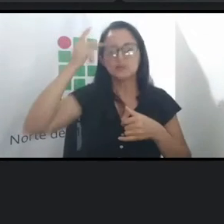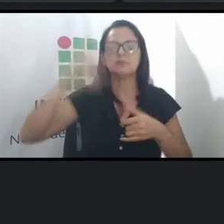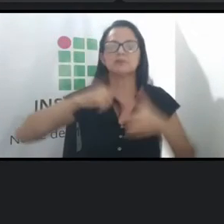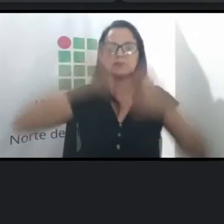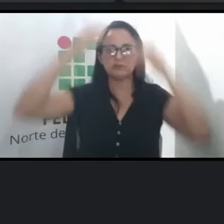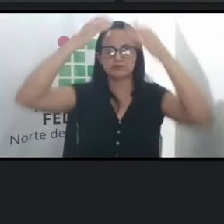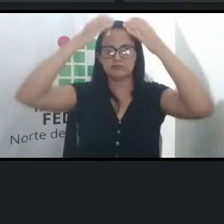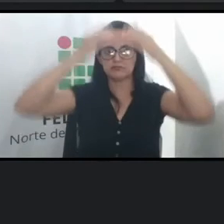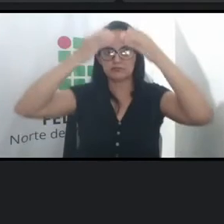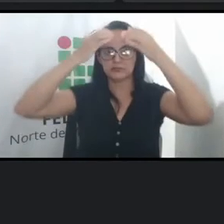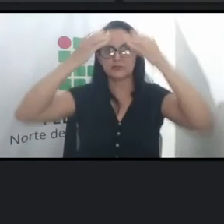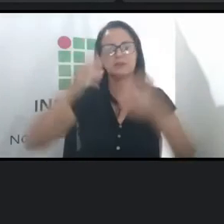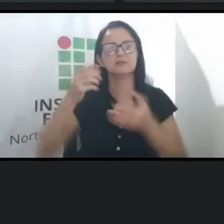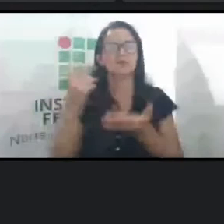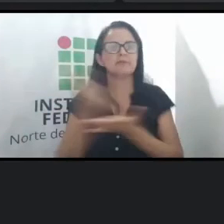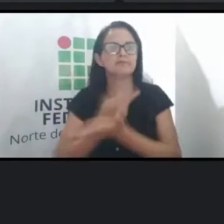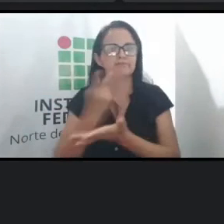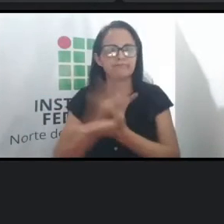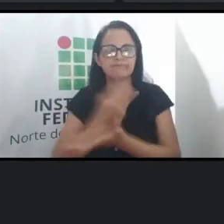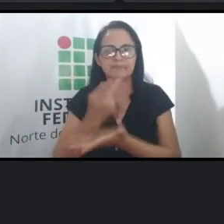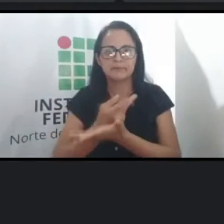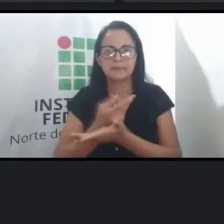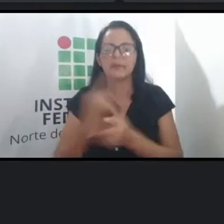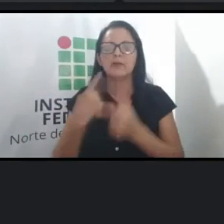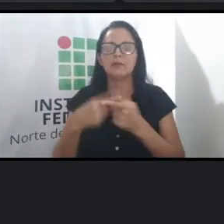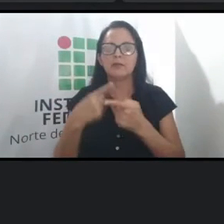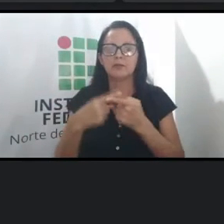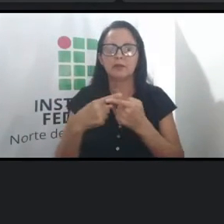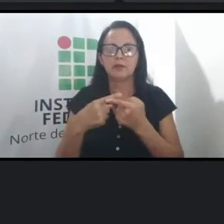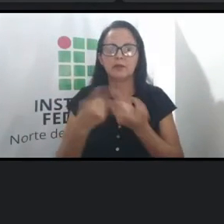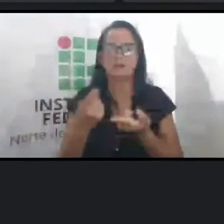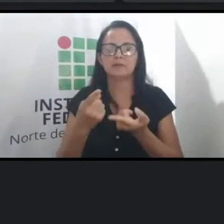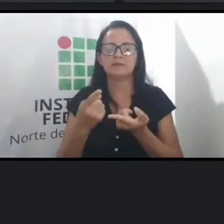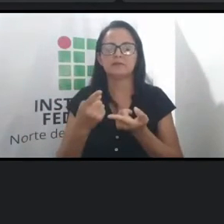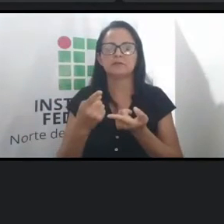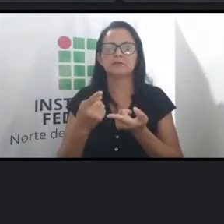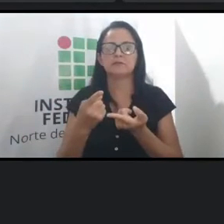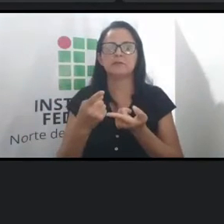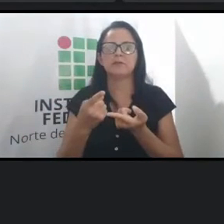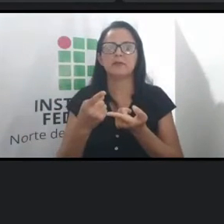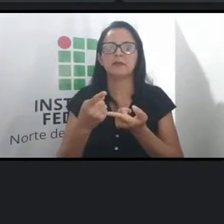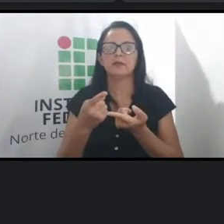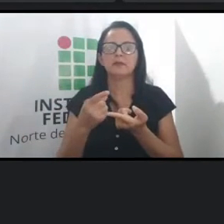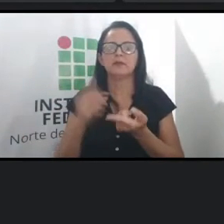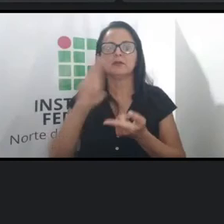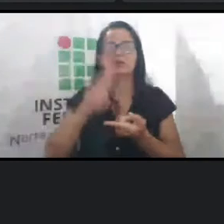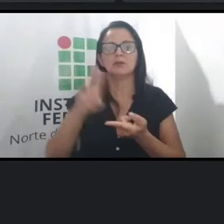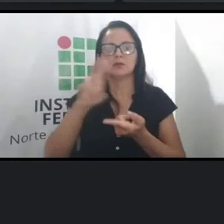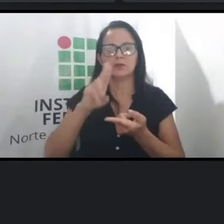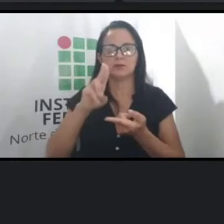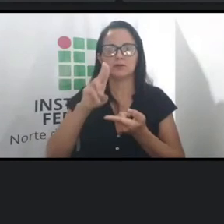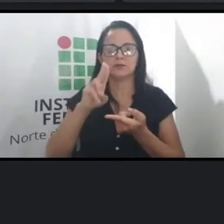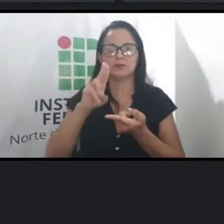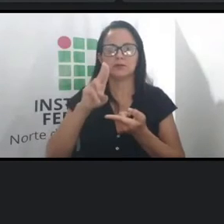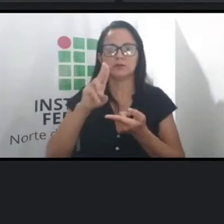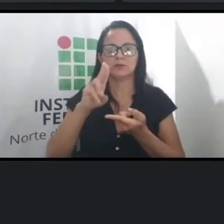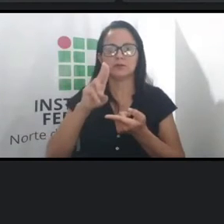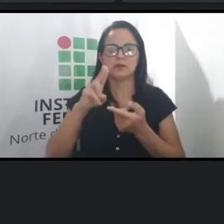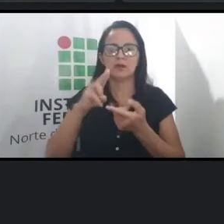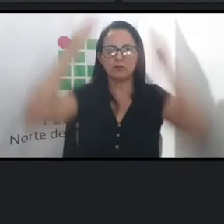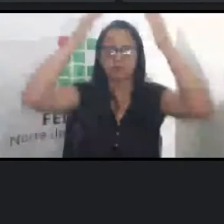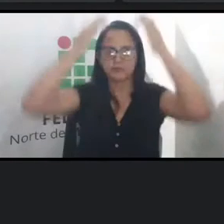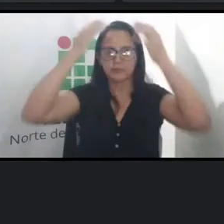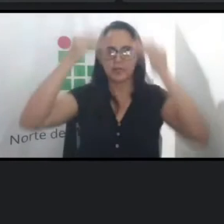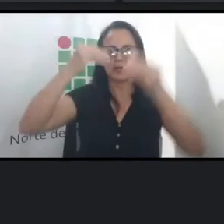incorreta, porque ele está utilizando abaixo do capacete um boné, o que não é o